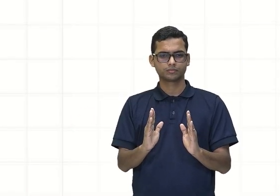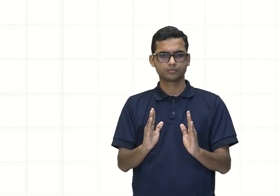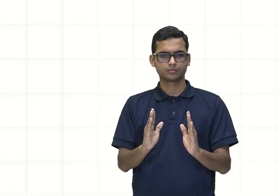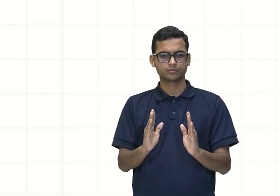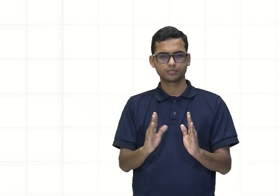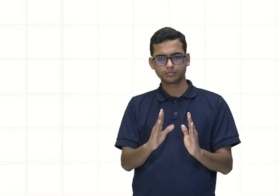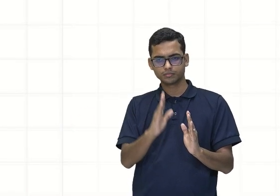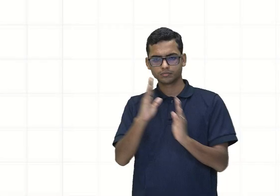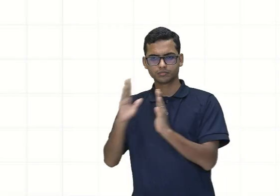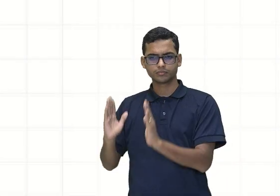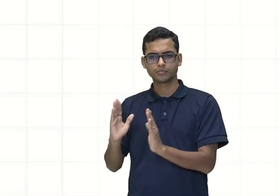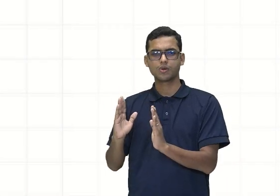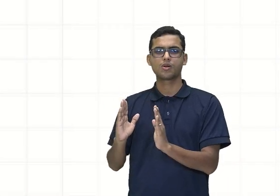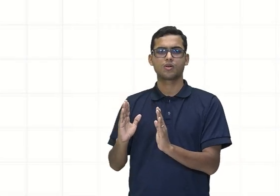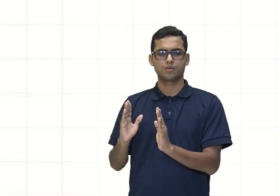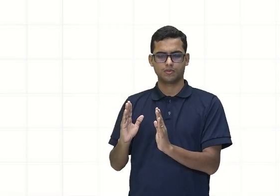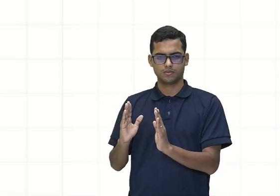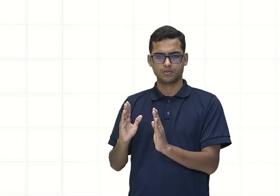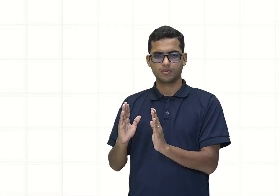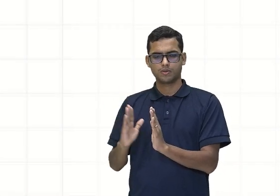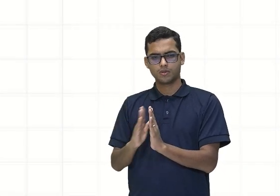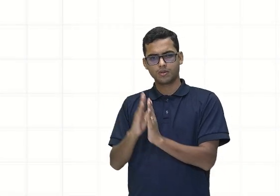hectômetro,